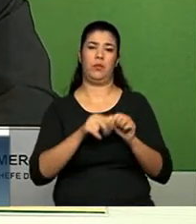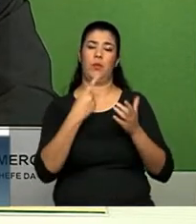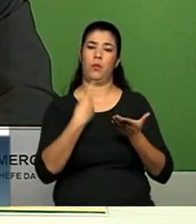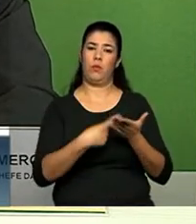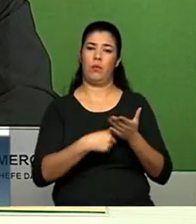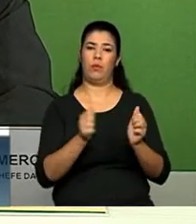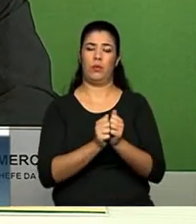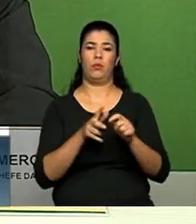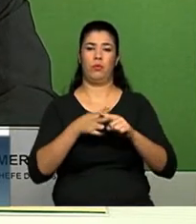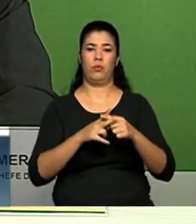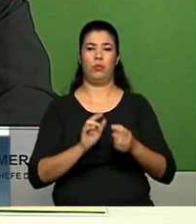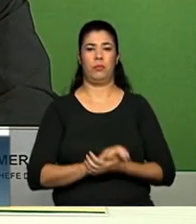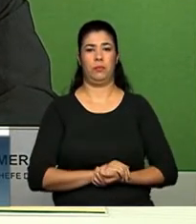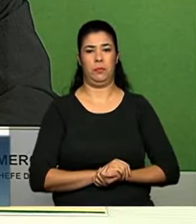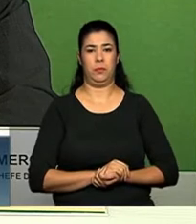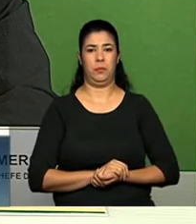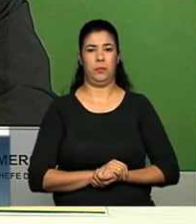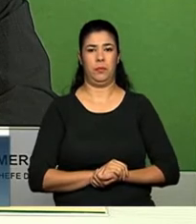o ajuste fiscal.